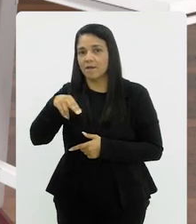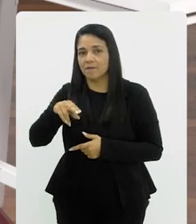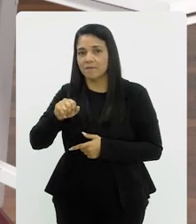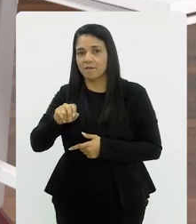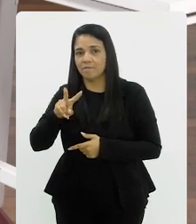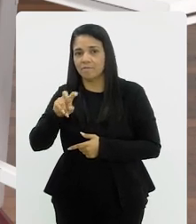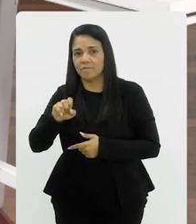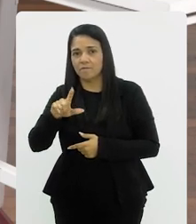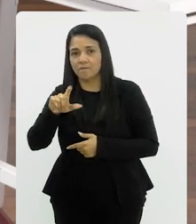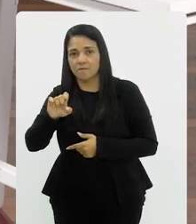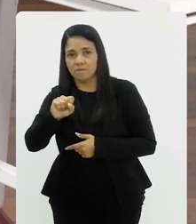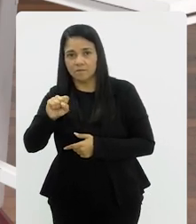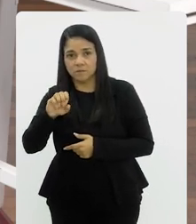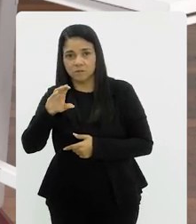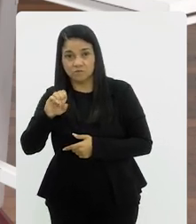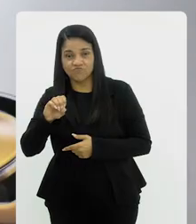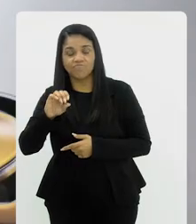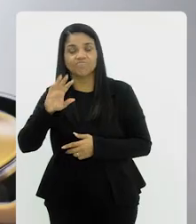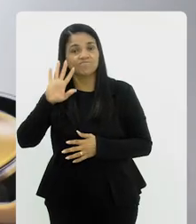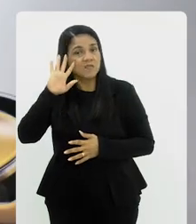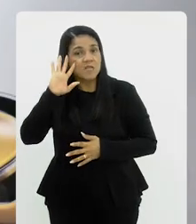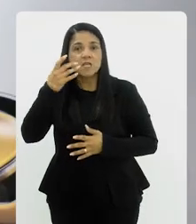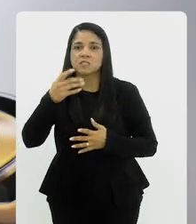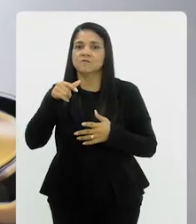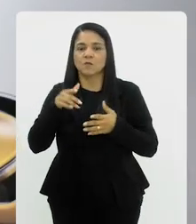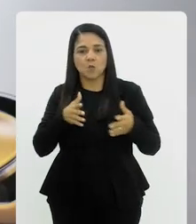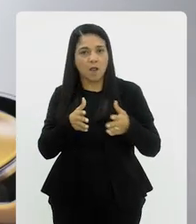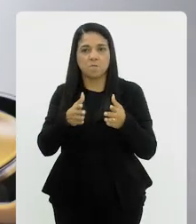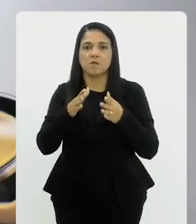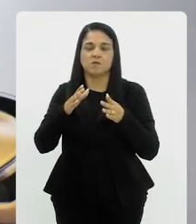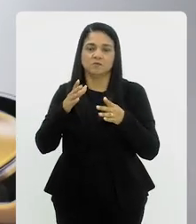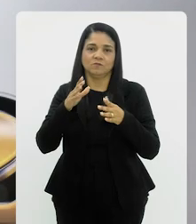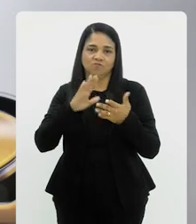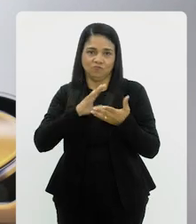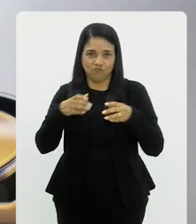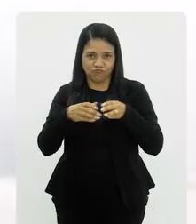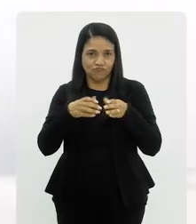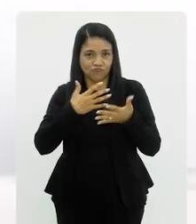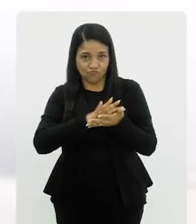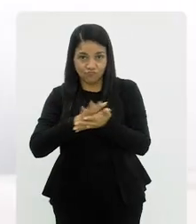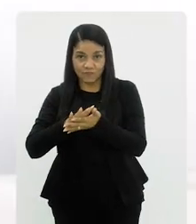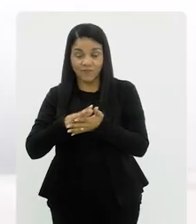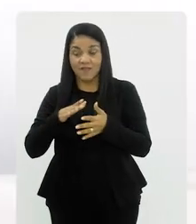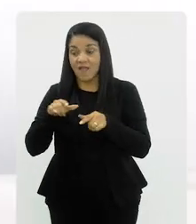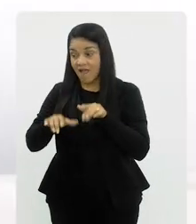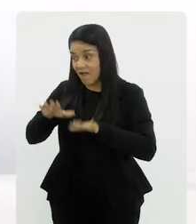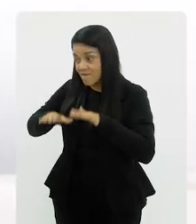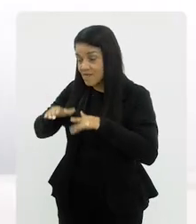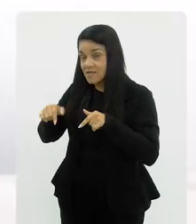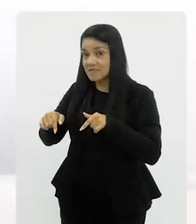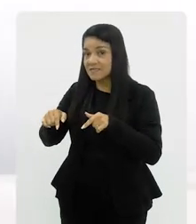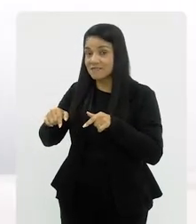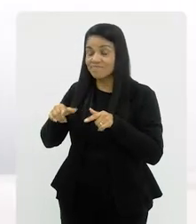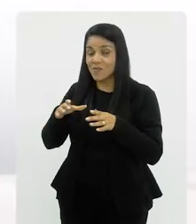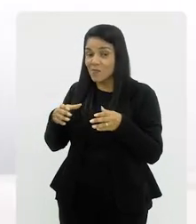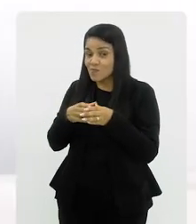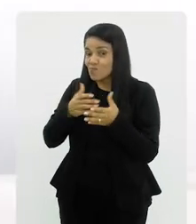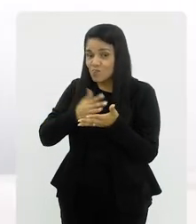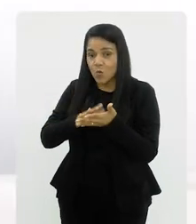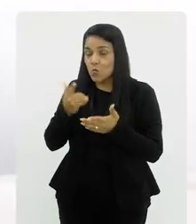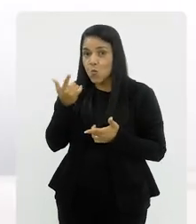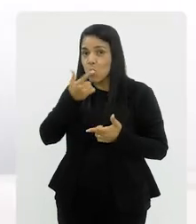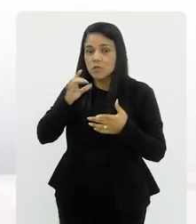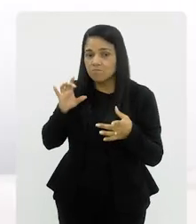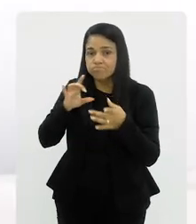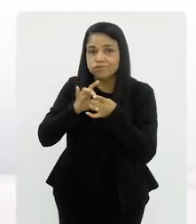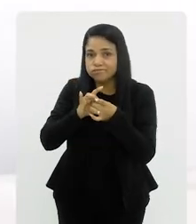nenhuma, pode definir o caminho de uma escola, né? E deixar, às vezes, para o bem e para o mal, né? Que às vezes a saída dele, a escola acaba não